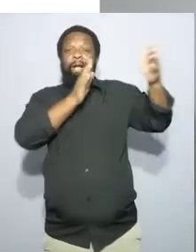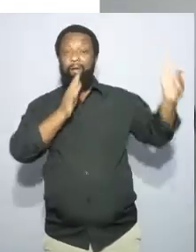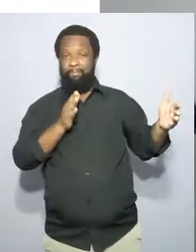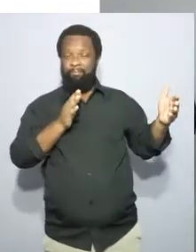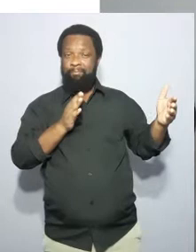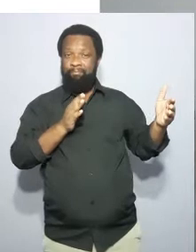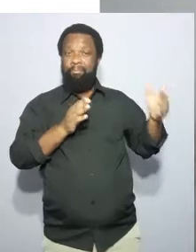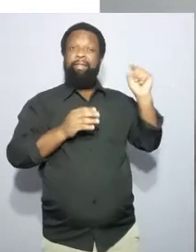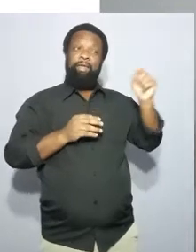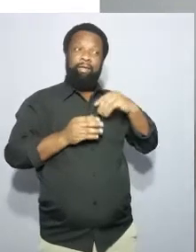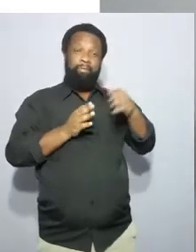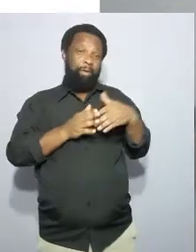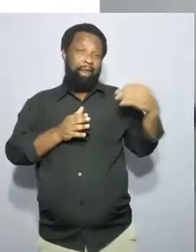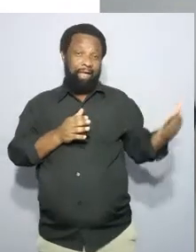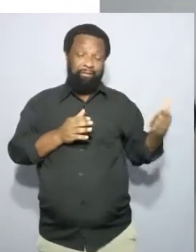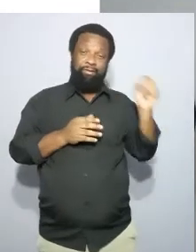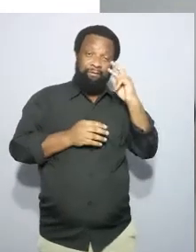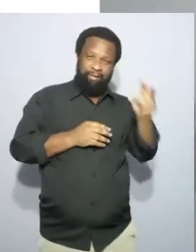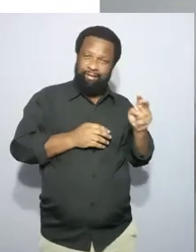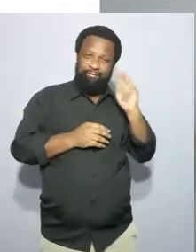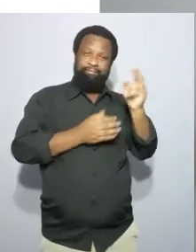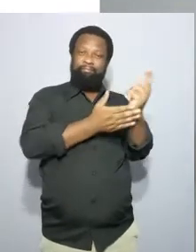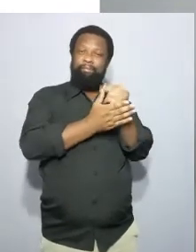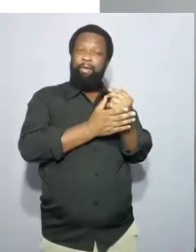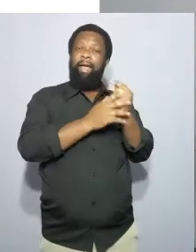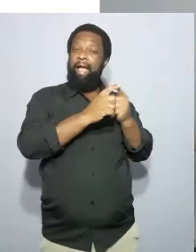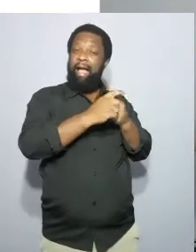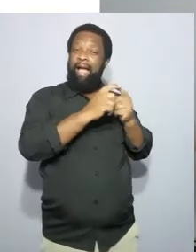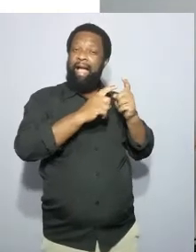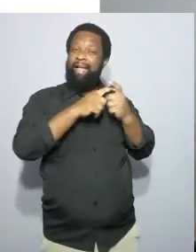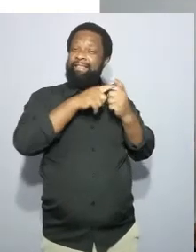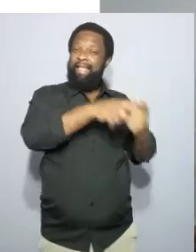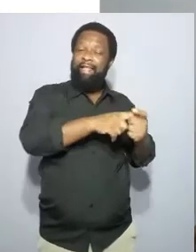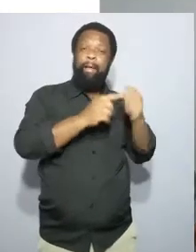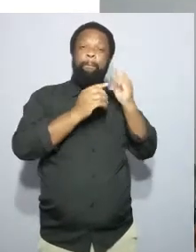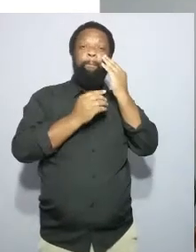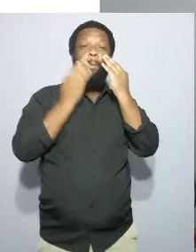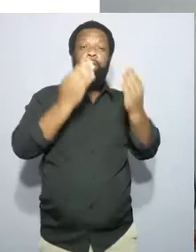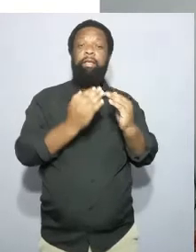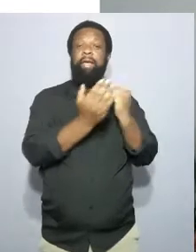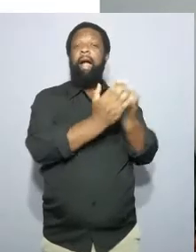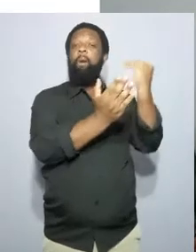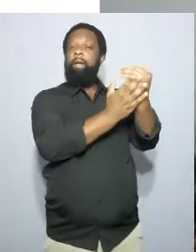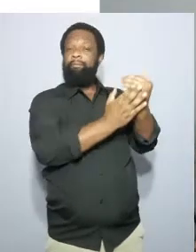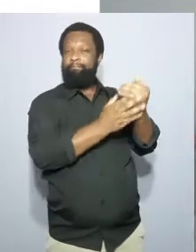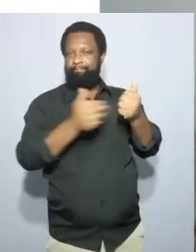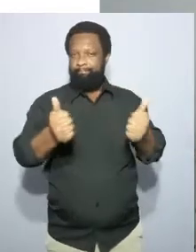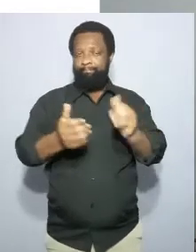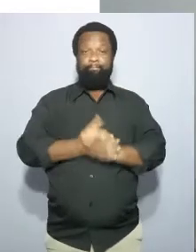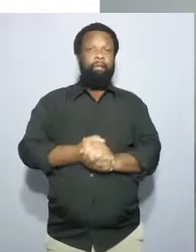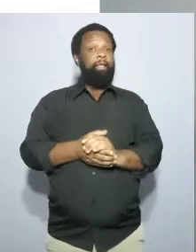Então, ele está aqui, desse ladinho aqui, onde a seta mostra um aumento. Combinado?